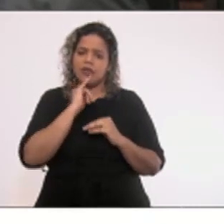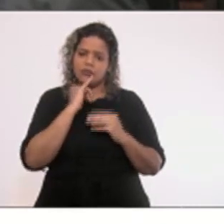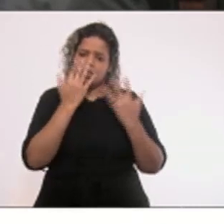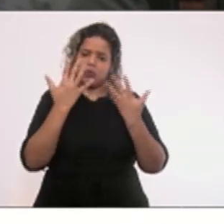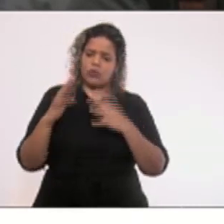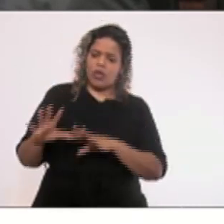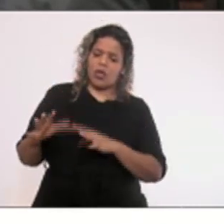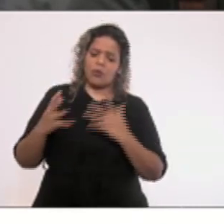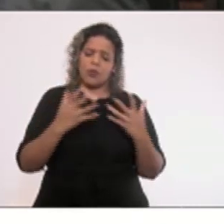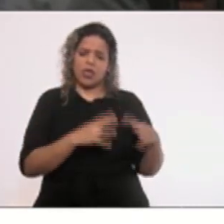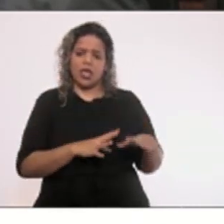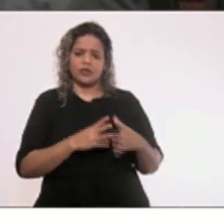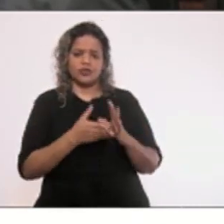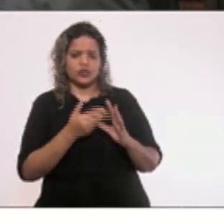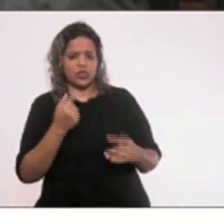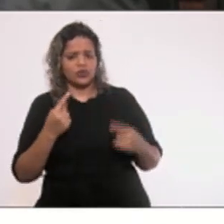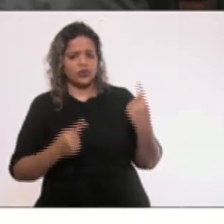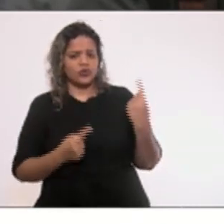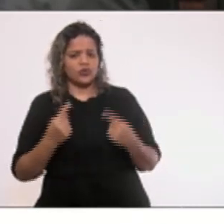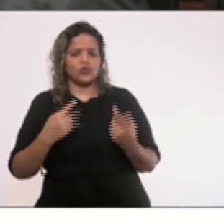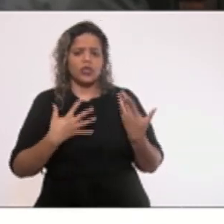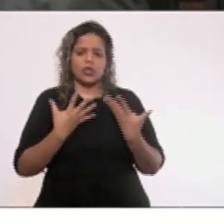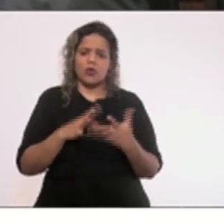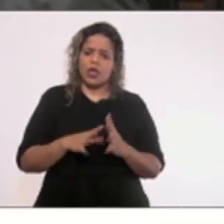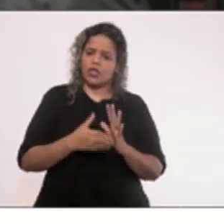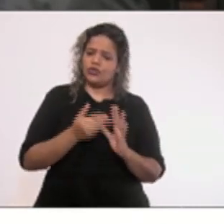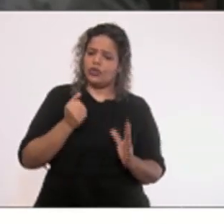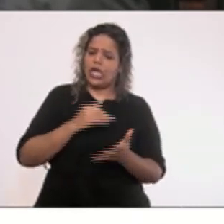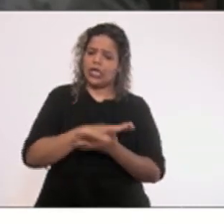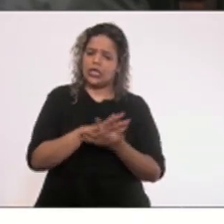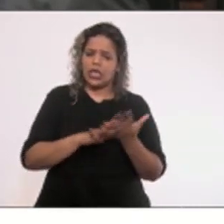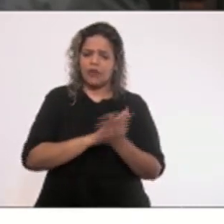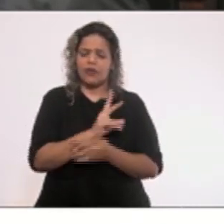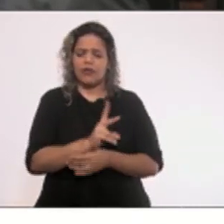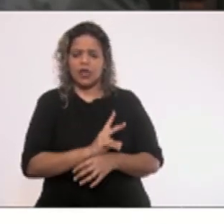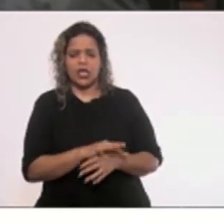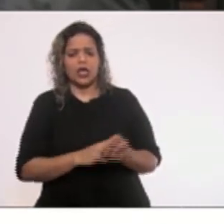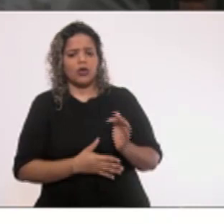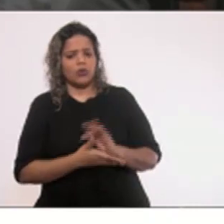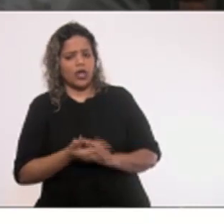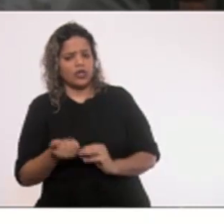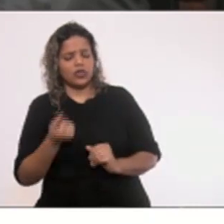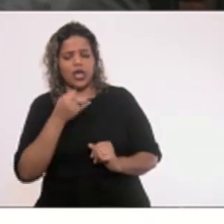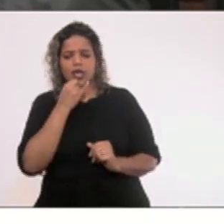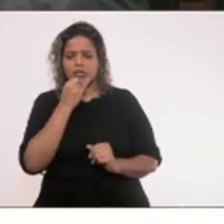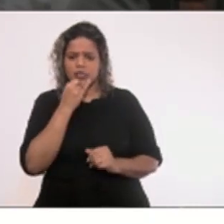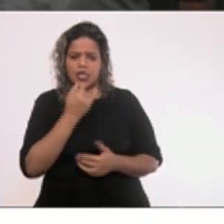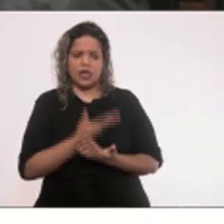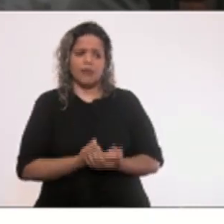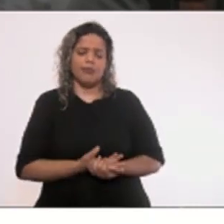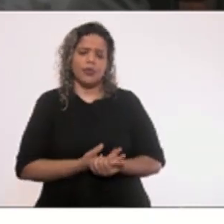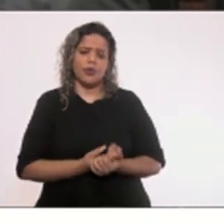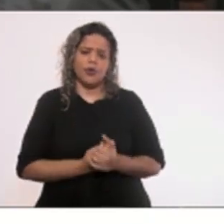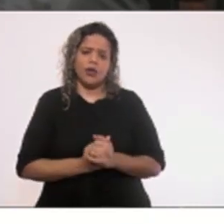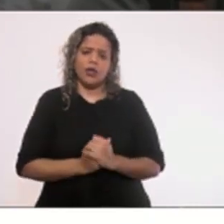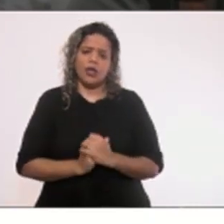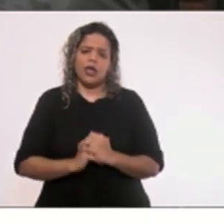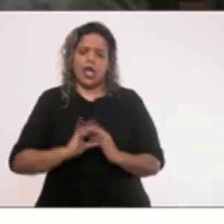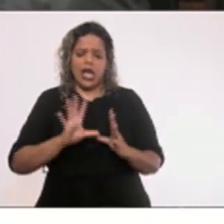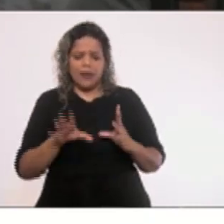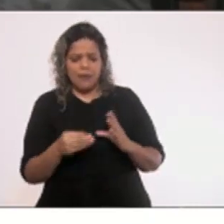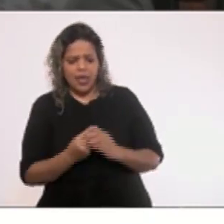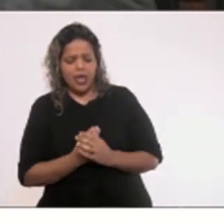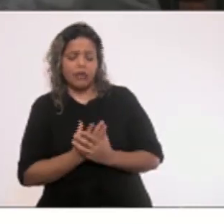não quer ceder, não quer tirar para discutir a audiência, não quer retirar a verificação, não quer retirar, por exemplo, a emenda